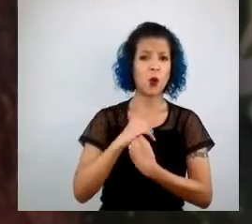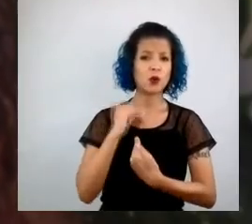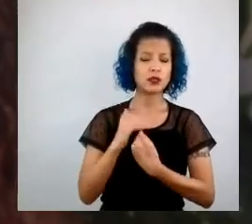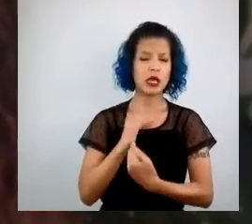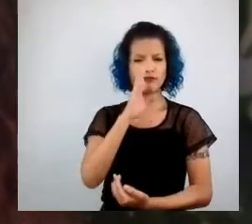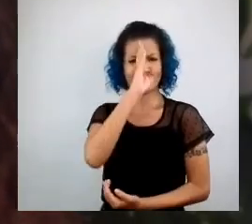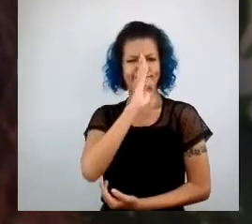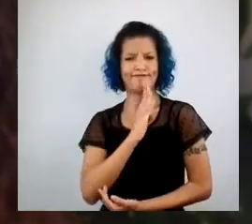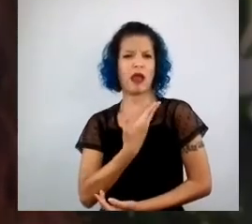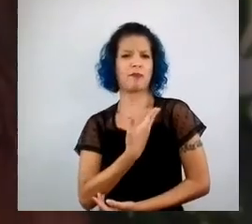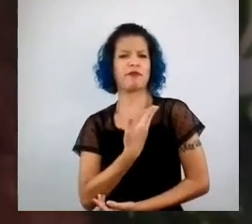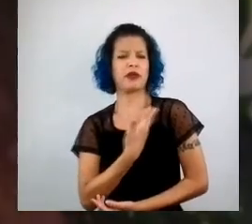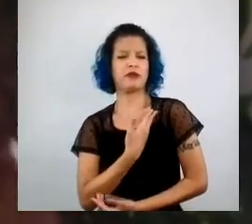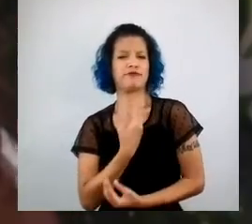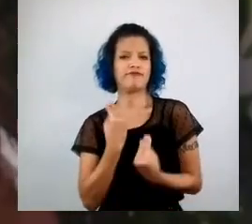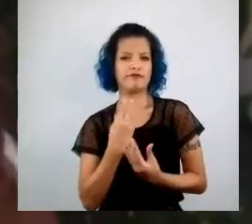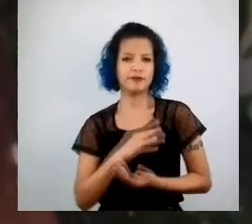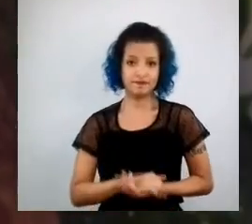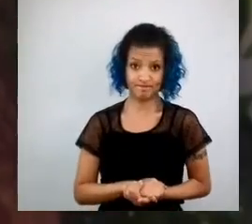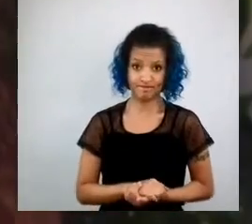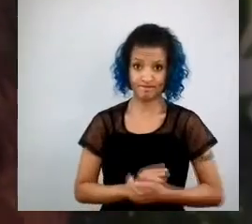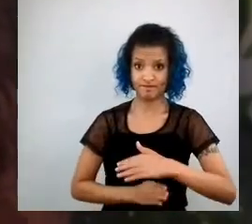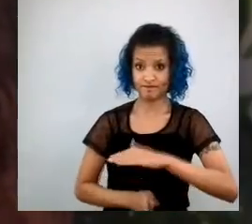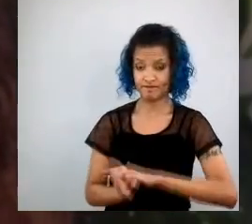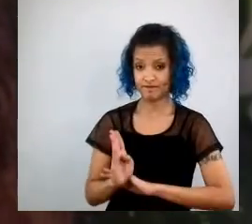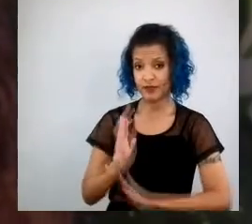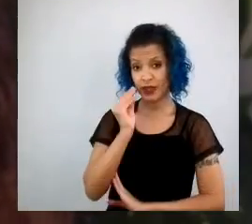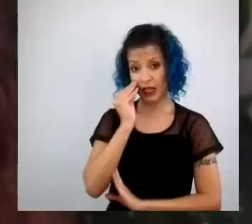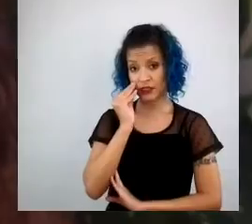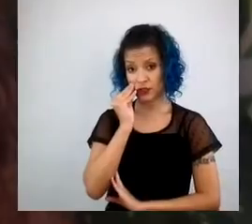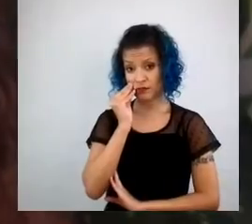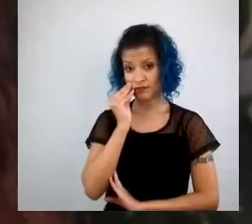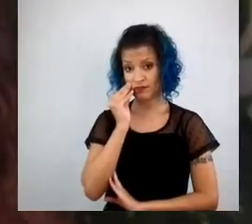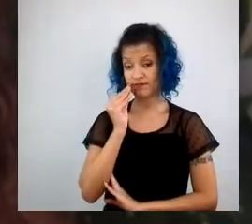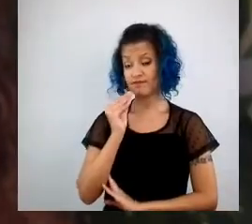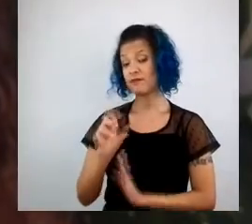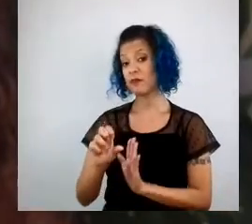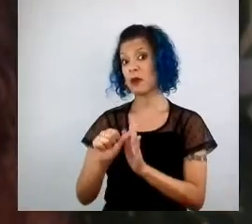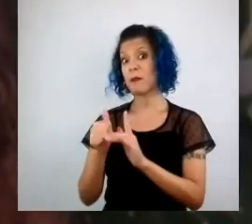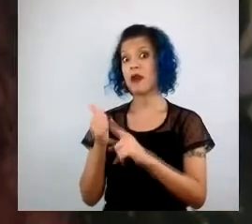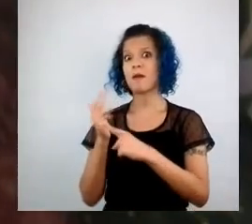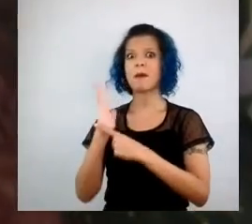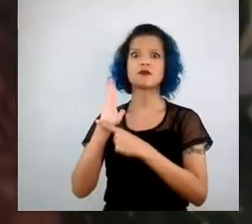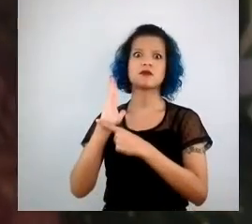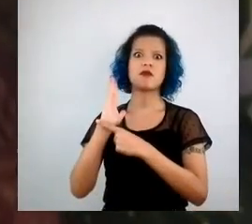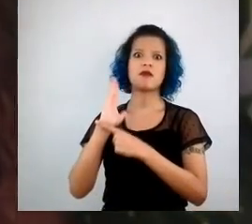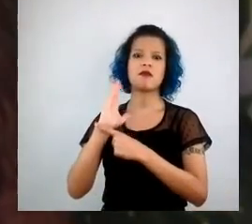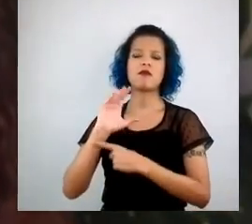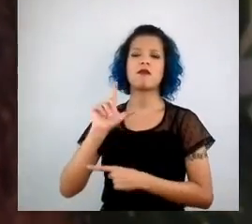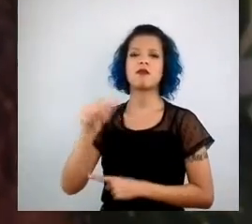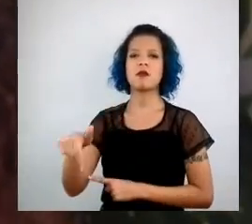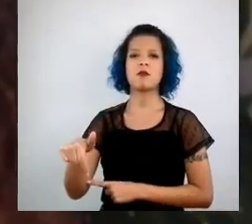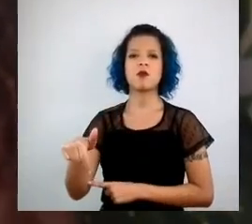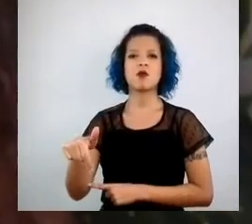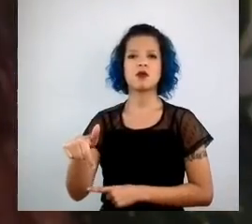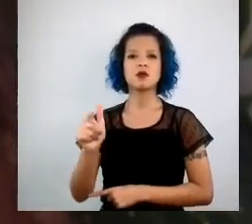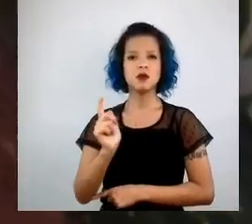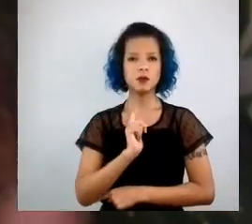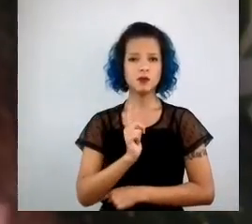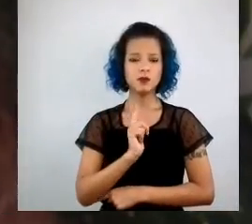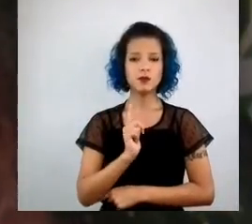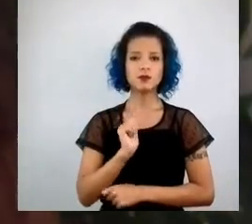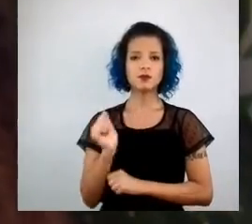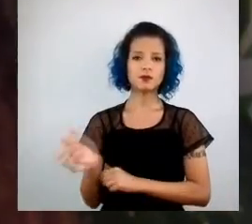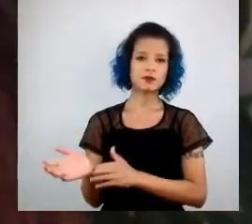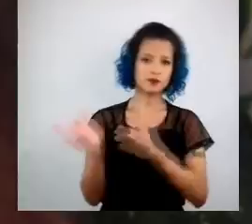Então, eu fui fazer o teste, passei na primeira fase. Aí depois eles falaram que tinha ali uma segunda fase, né? Tinha